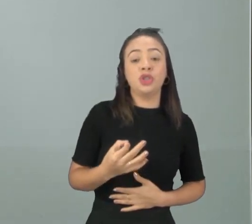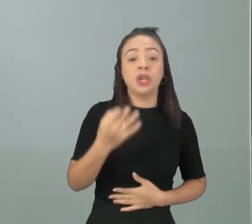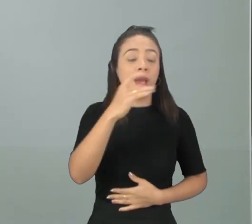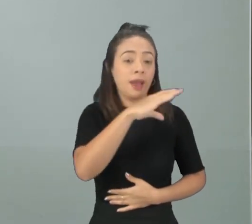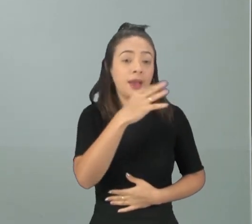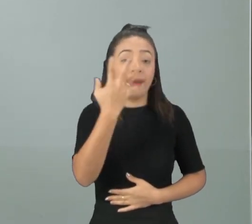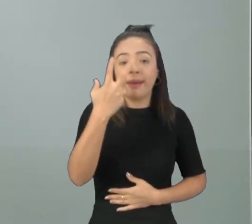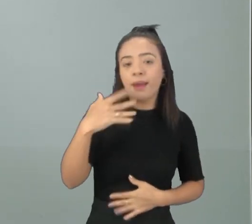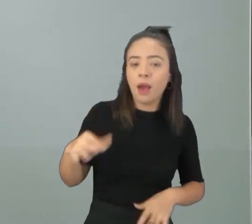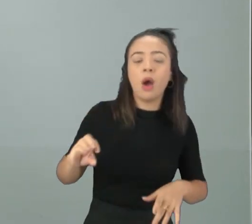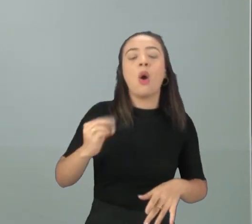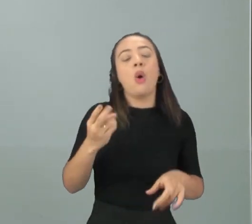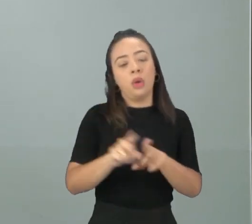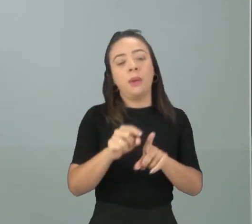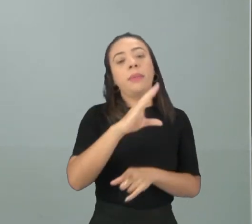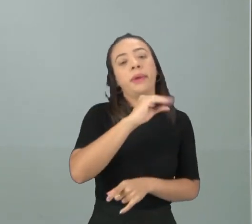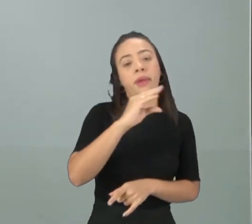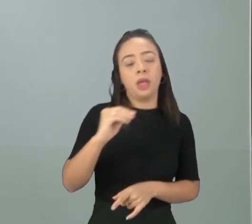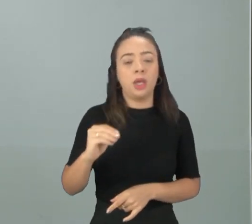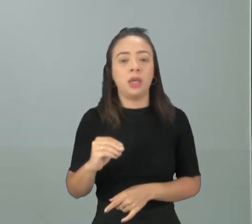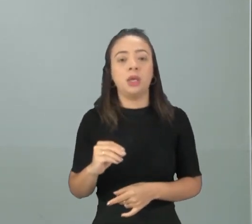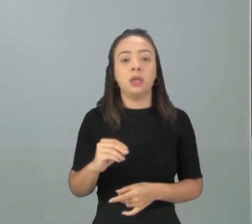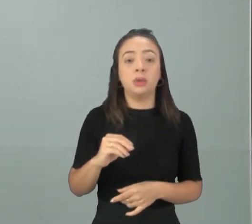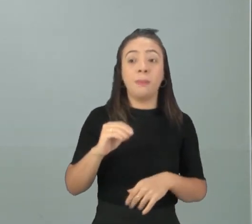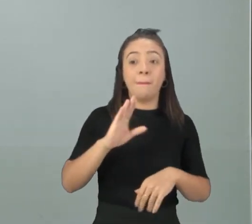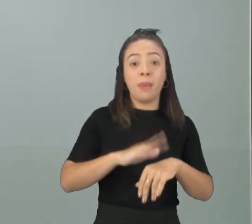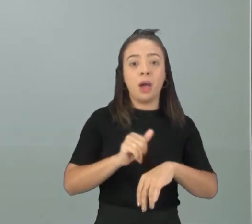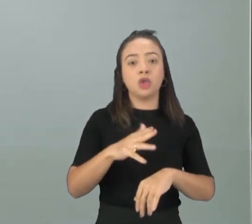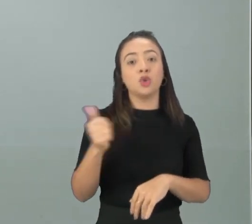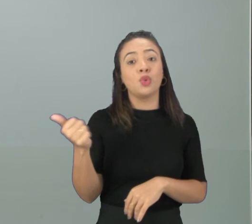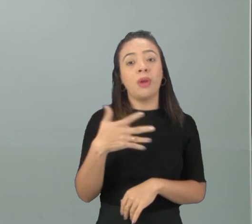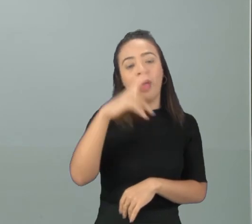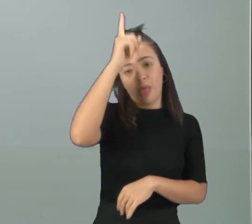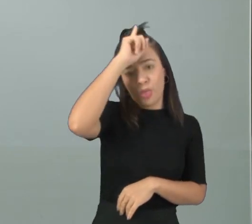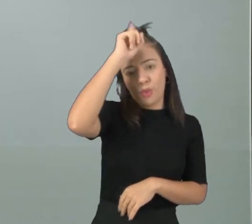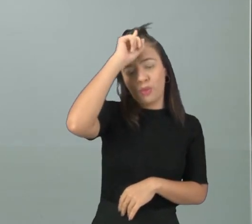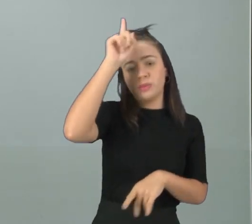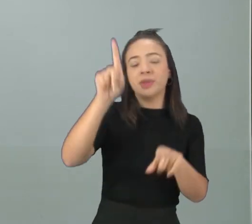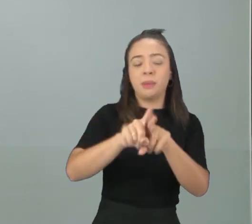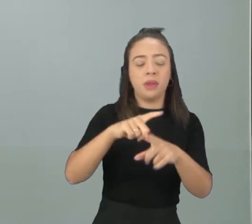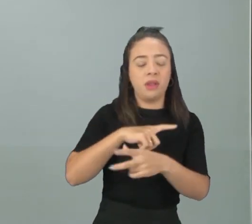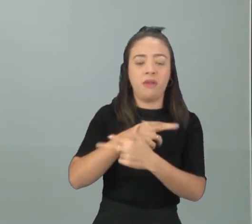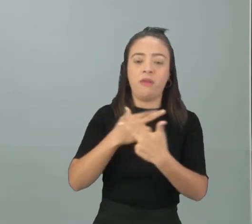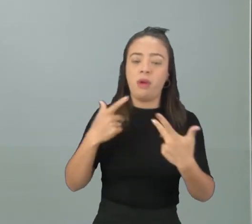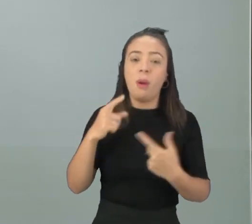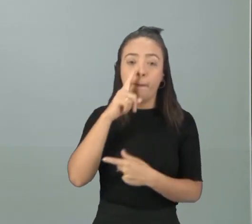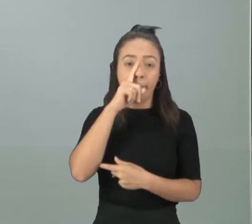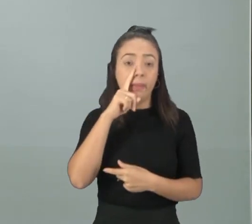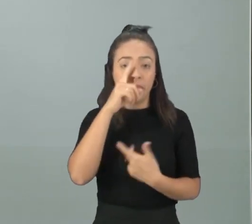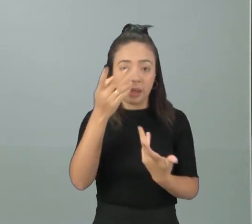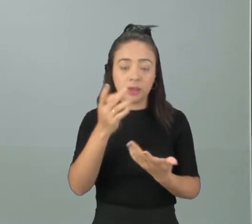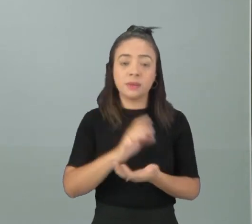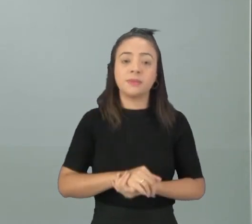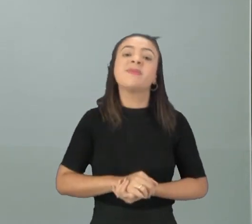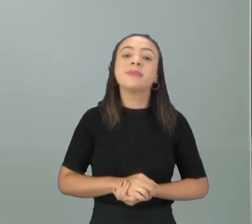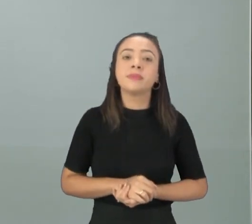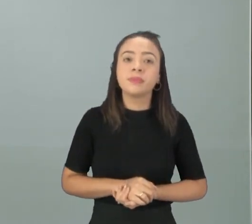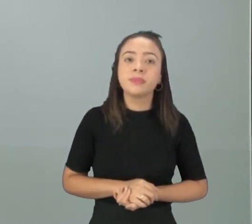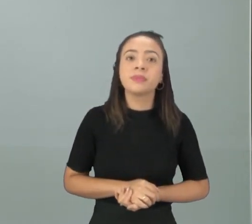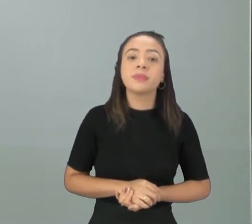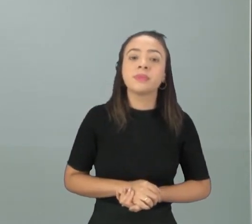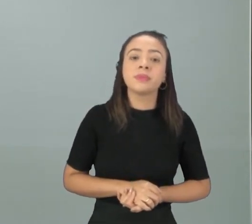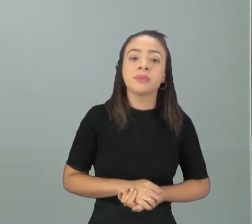tá? Mas existem não só riscos biológicos, né? Existem aí perigos e riscos sociais, né? Como o comentário falou, né?